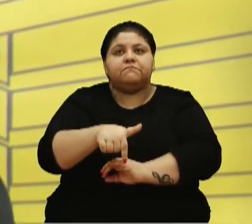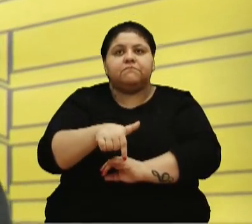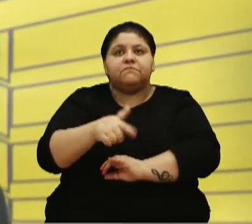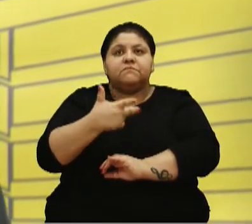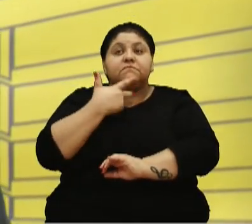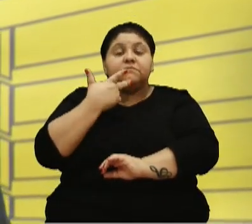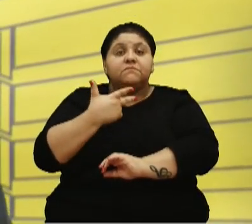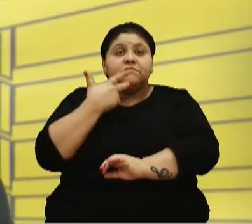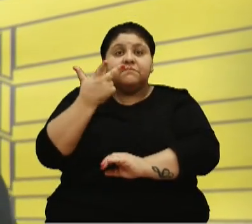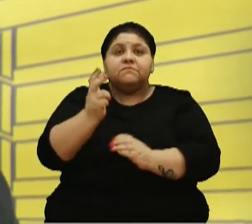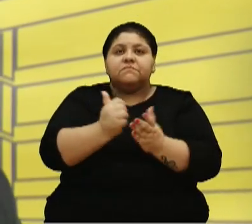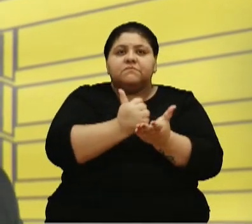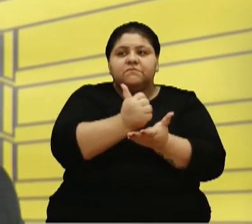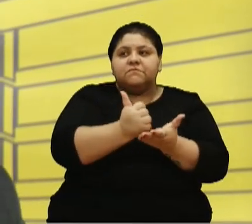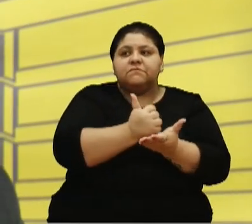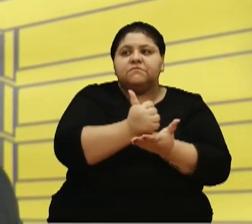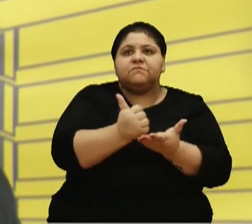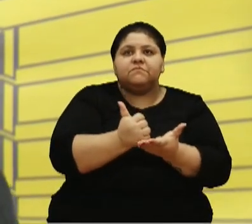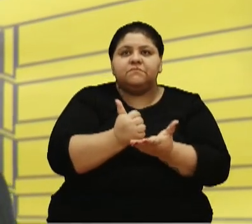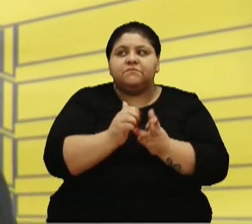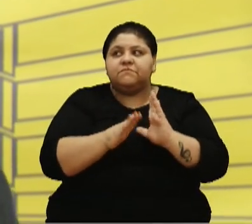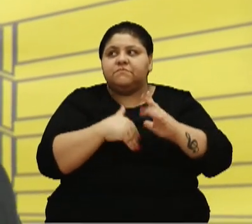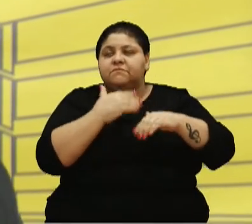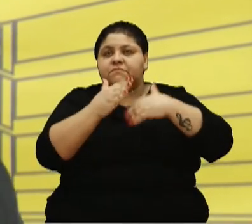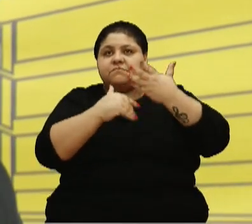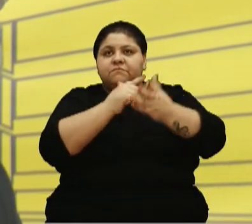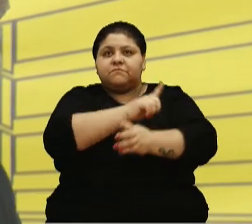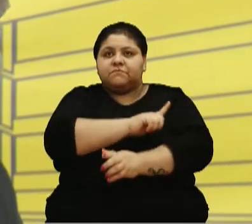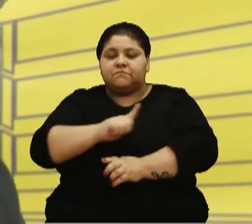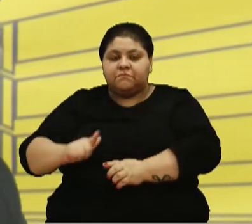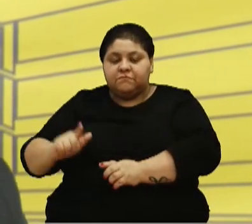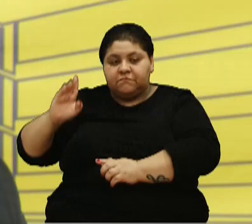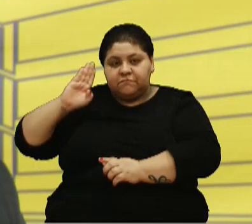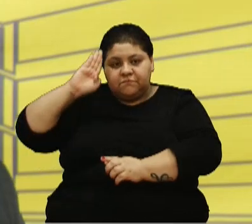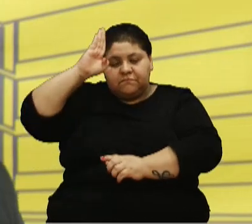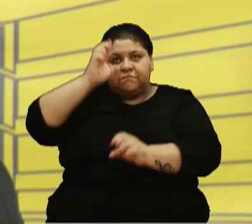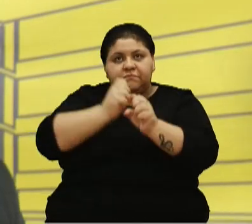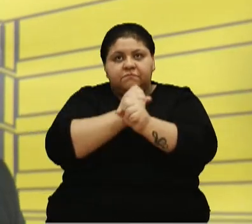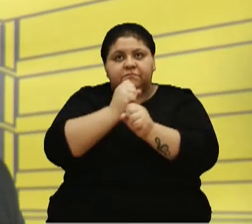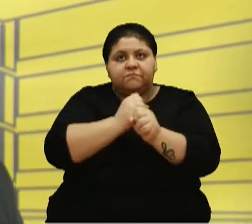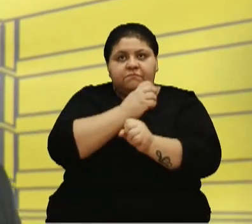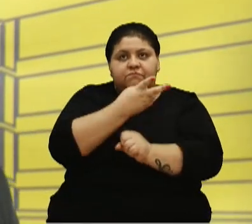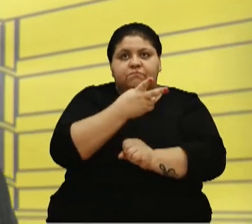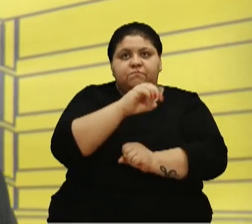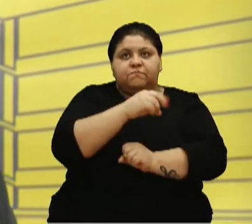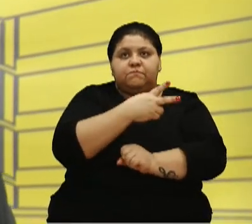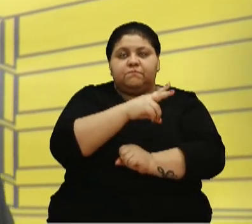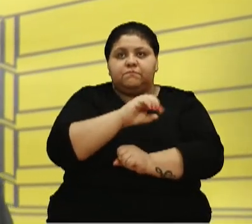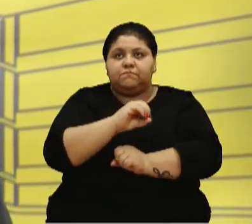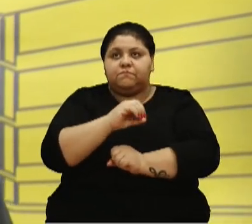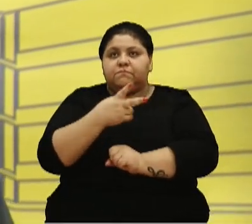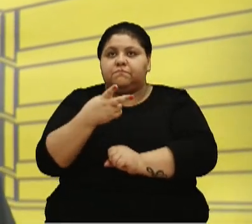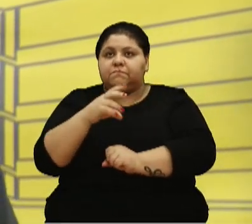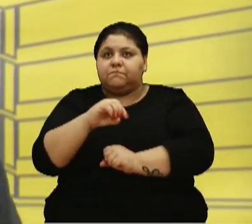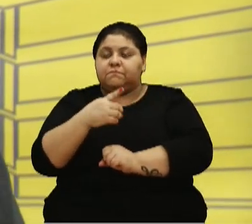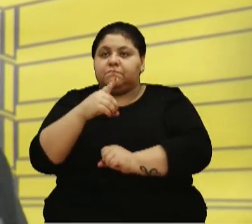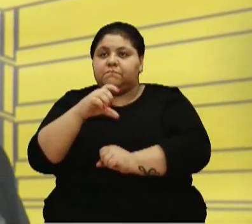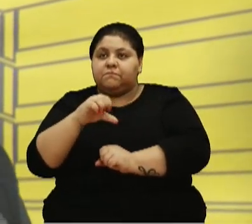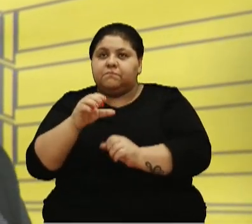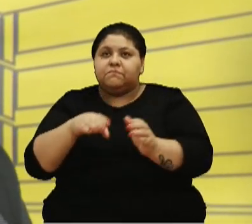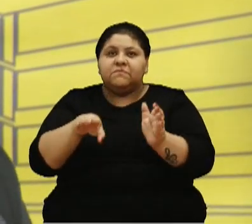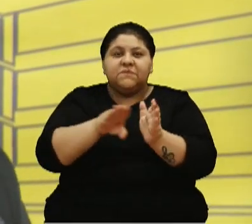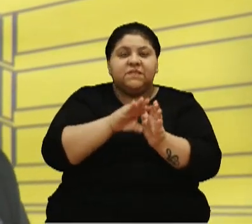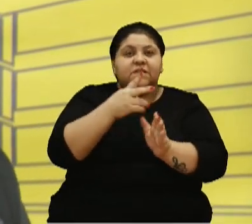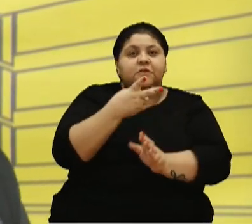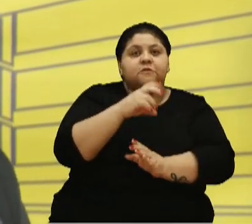discurso se baseia na evolução do governo Bolsonaro nos anos de 2019 a 2022. No dia